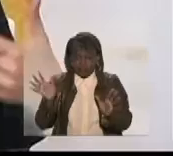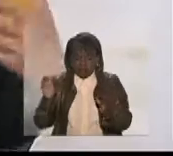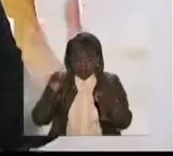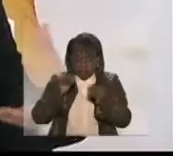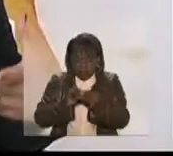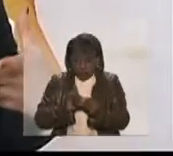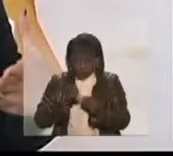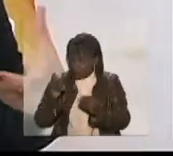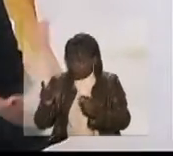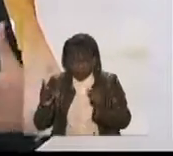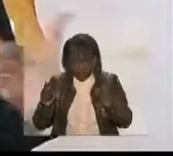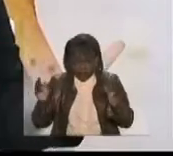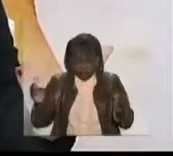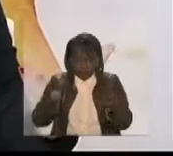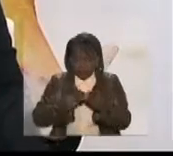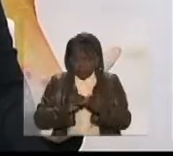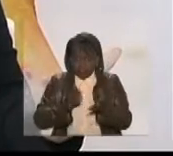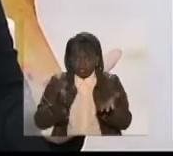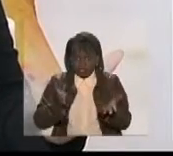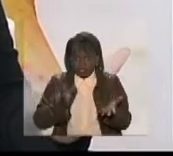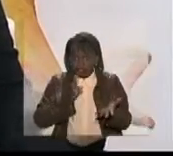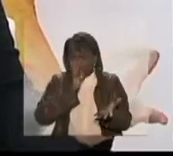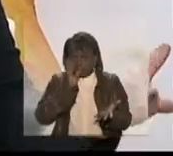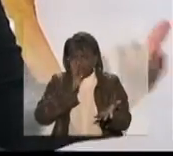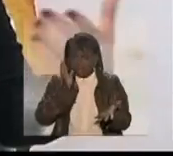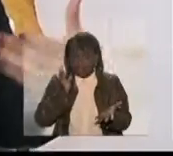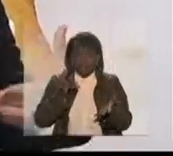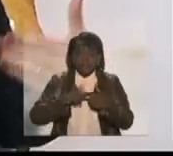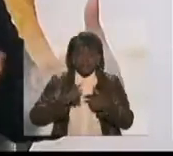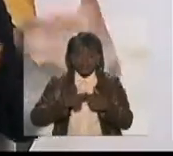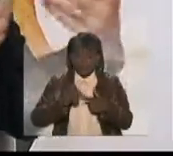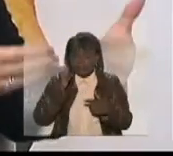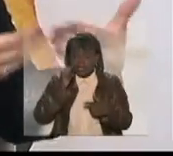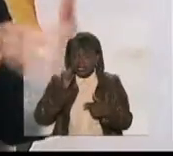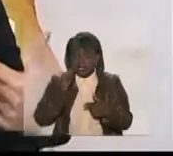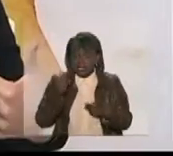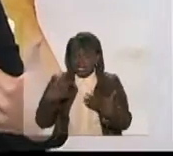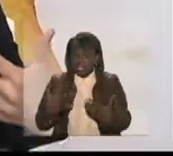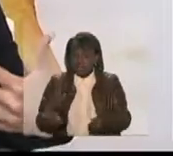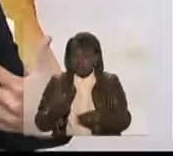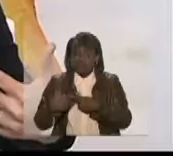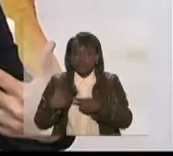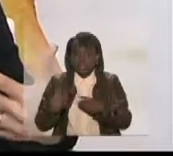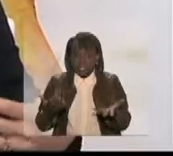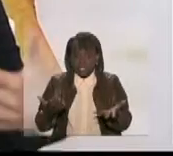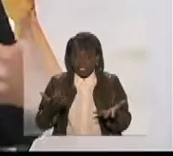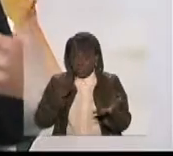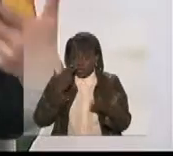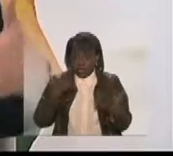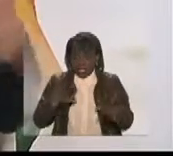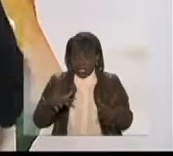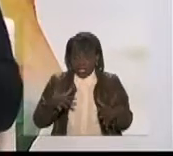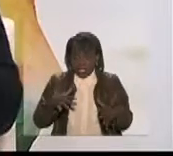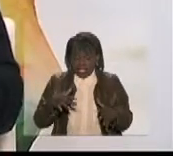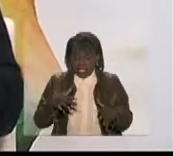você vai juntar duas coisas totalmente sem sentido. E por que é que essa menina fez isso? Quer dizer, para